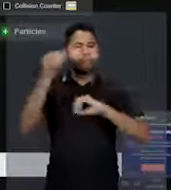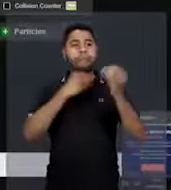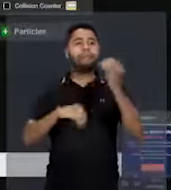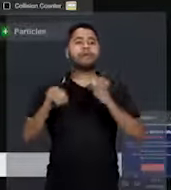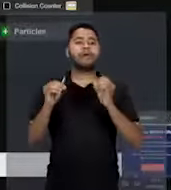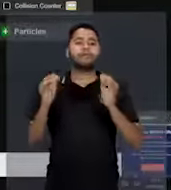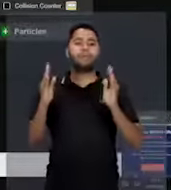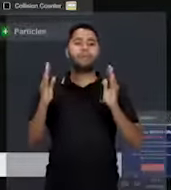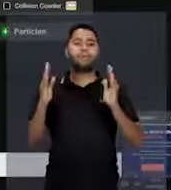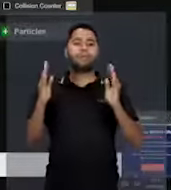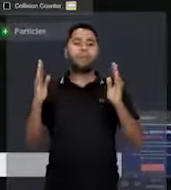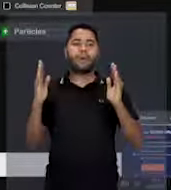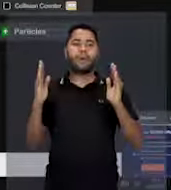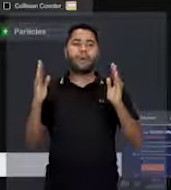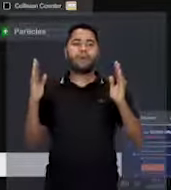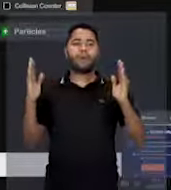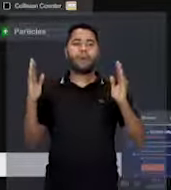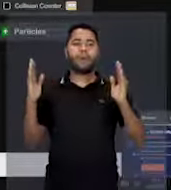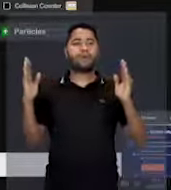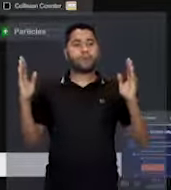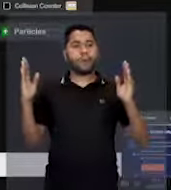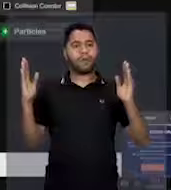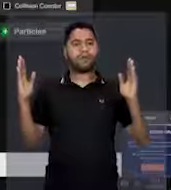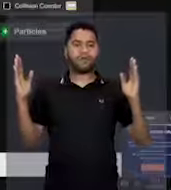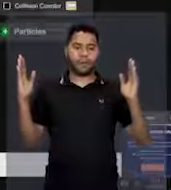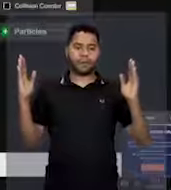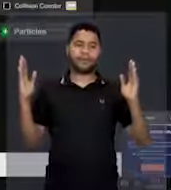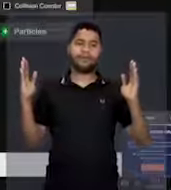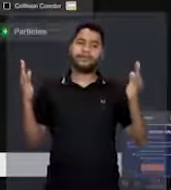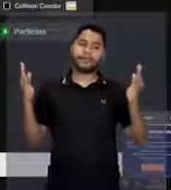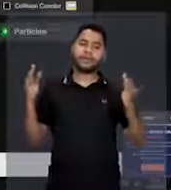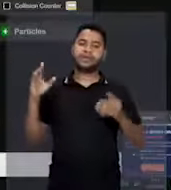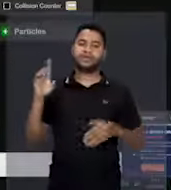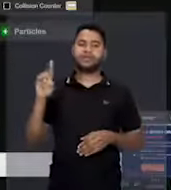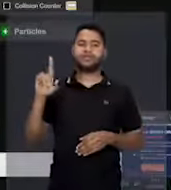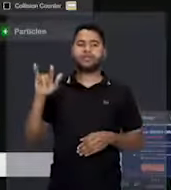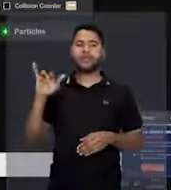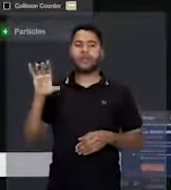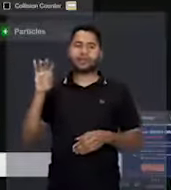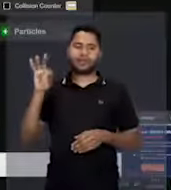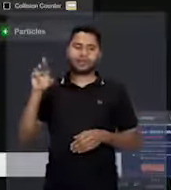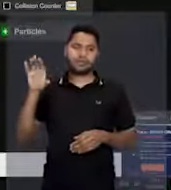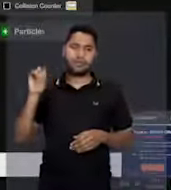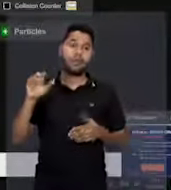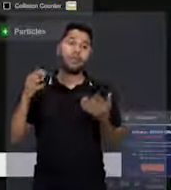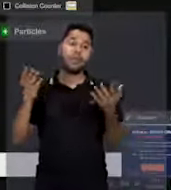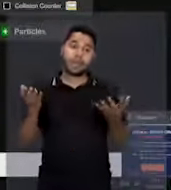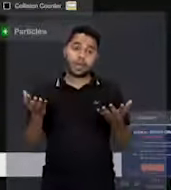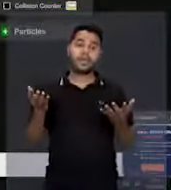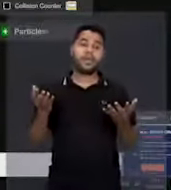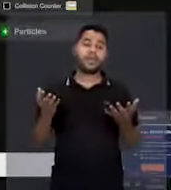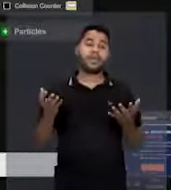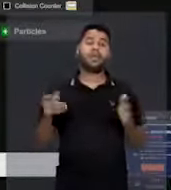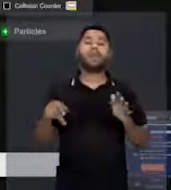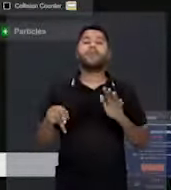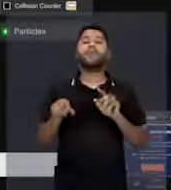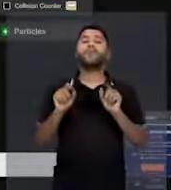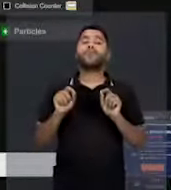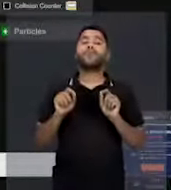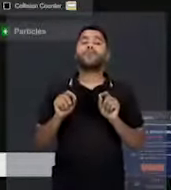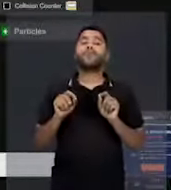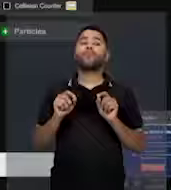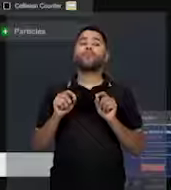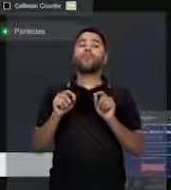as bordas do recipiente, o que faz com que ele se expanda. Então vai haver uma nova expansão ali. E essa expansão vai